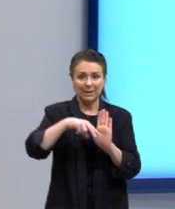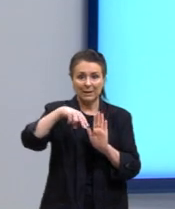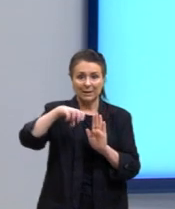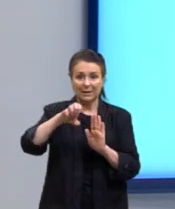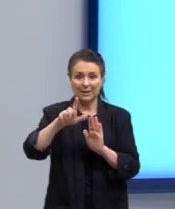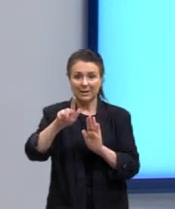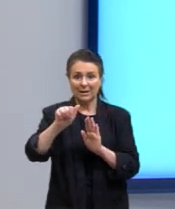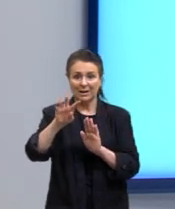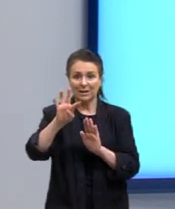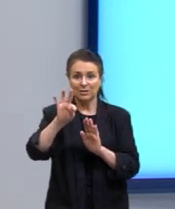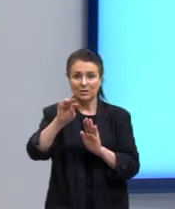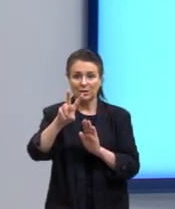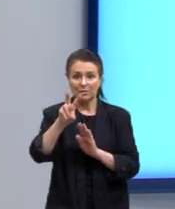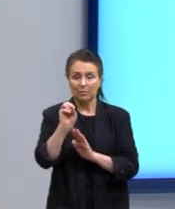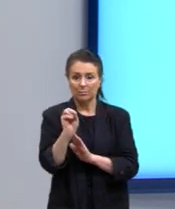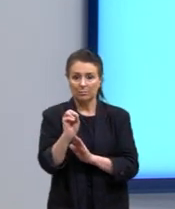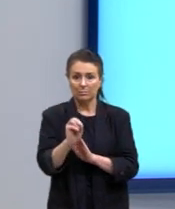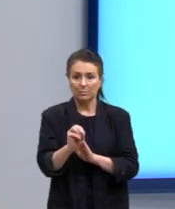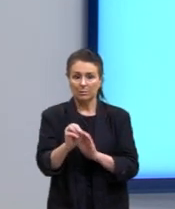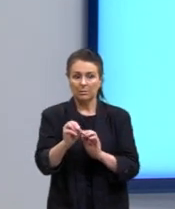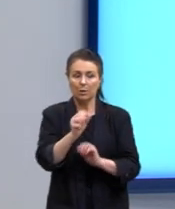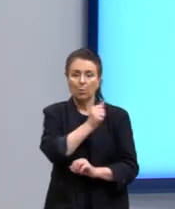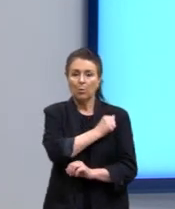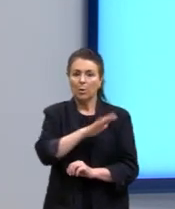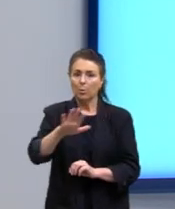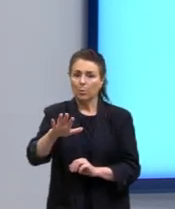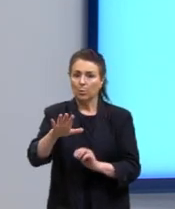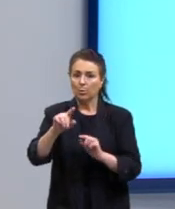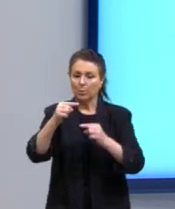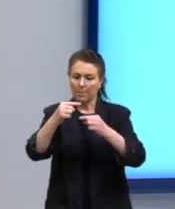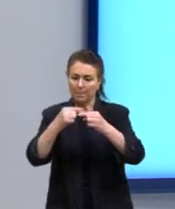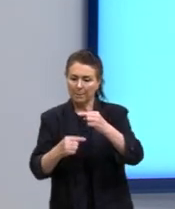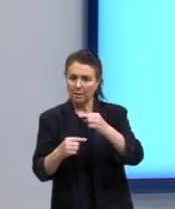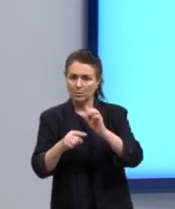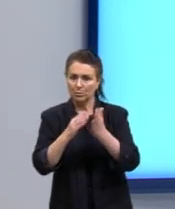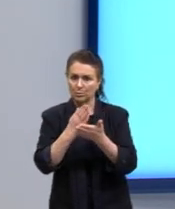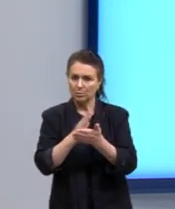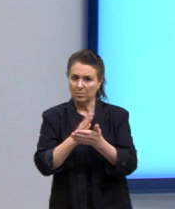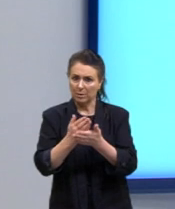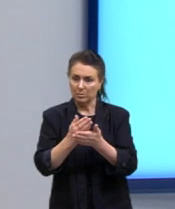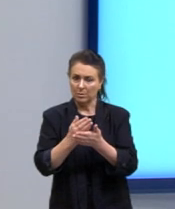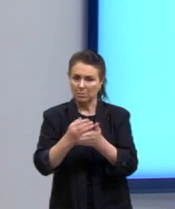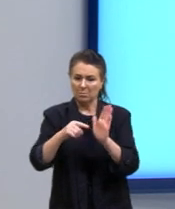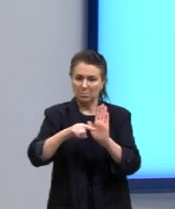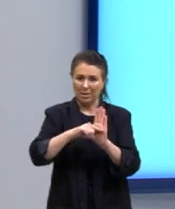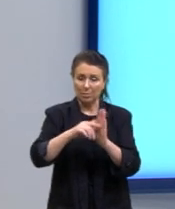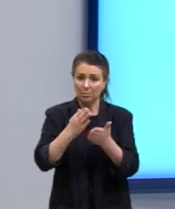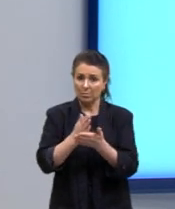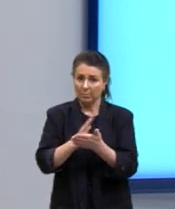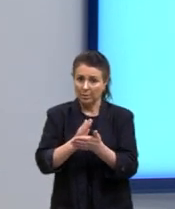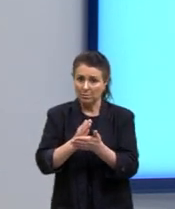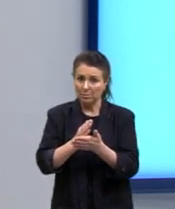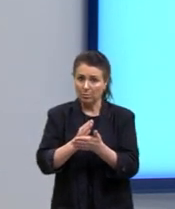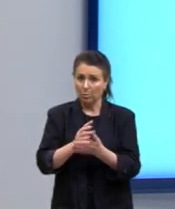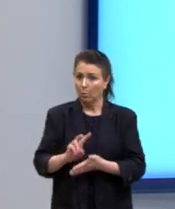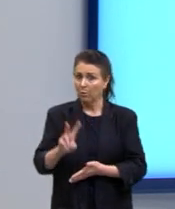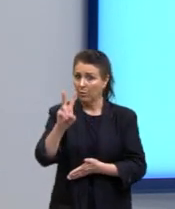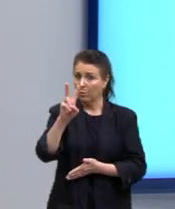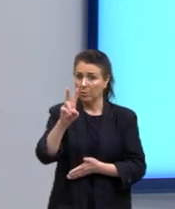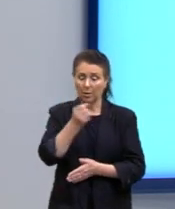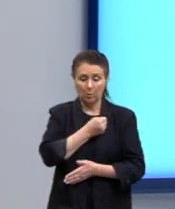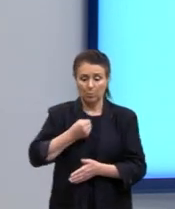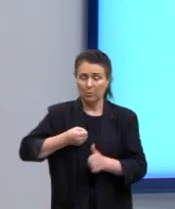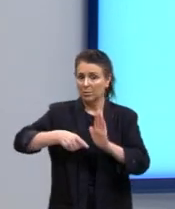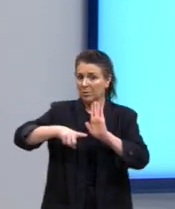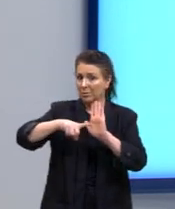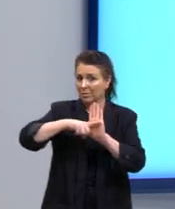calcular um aluno que tava abaixo da Média a nota dele menos a média vai ser um valor negativo E aí para